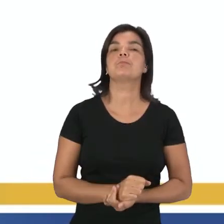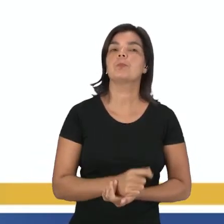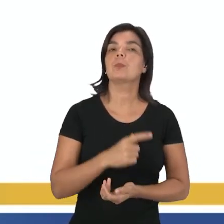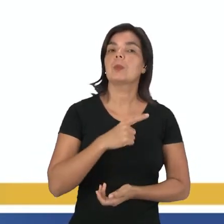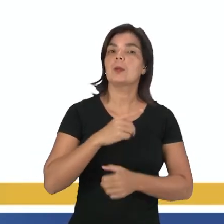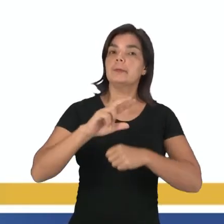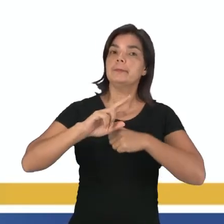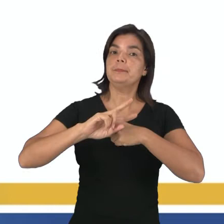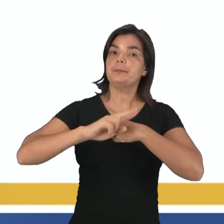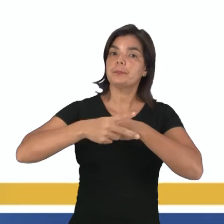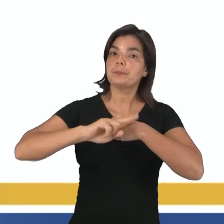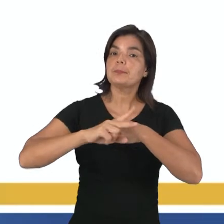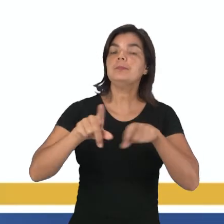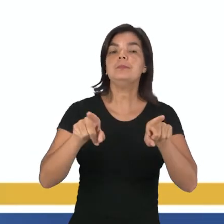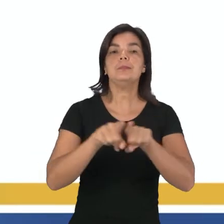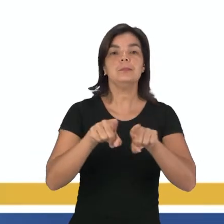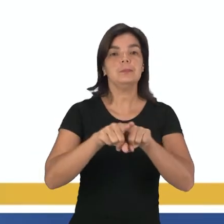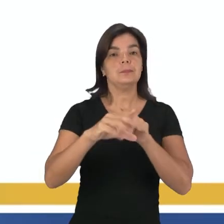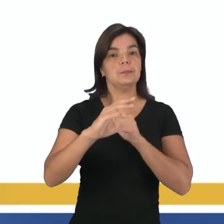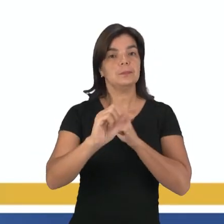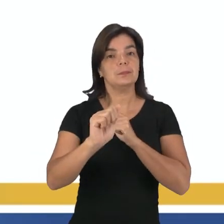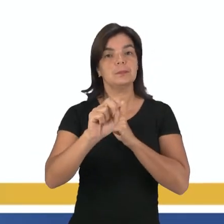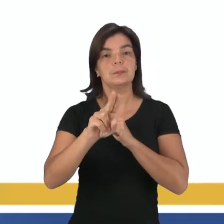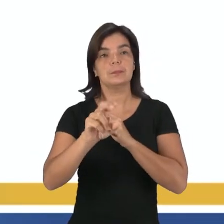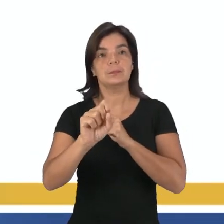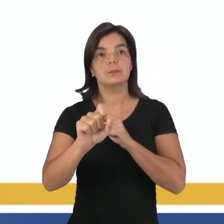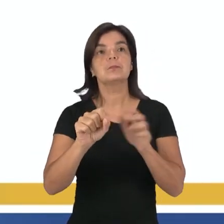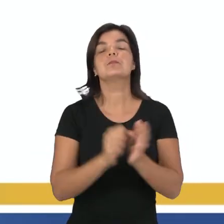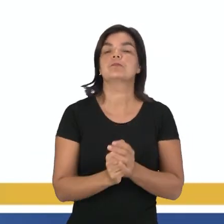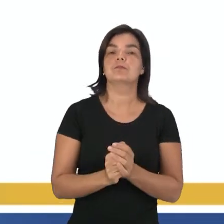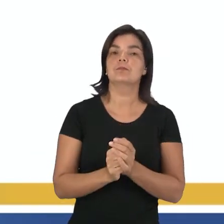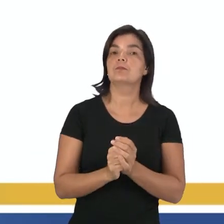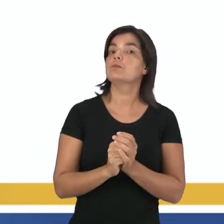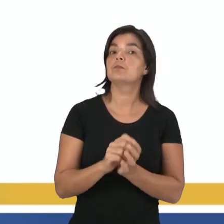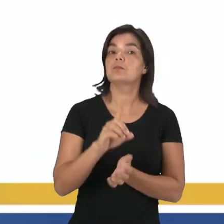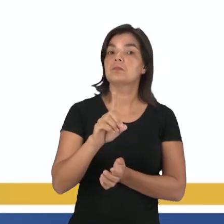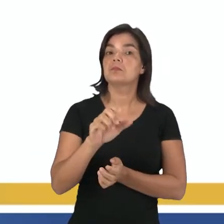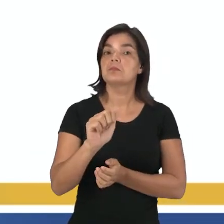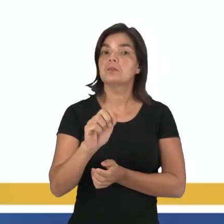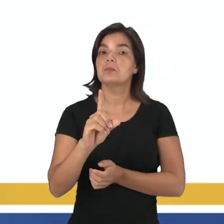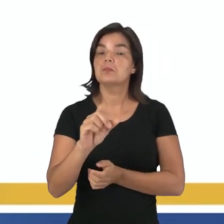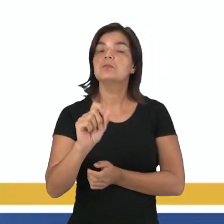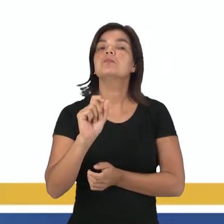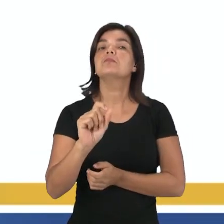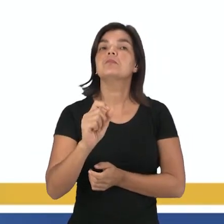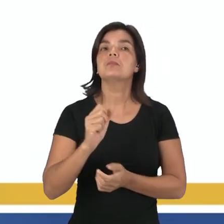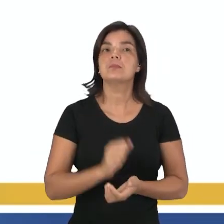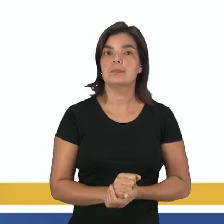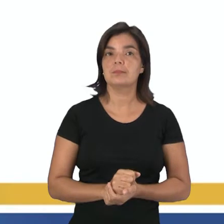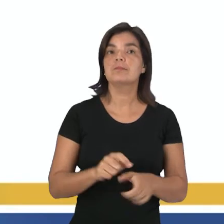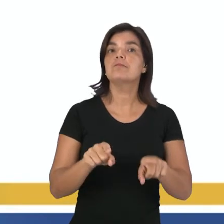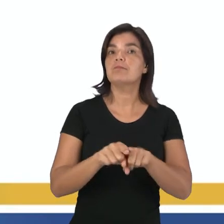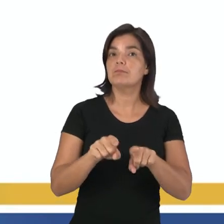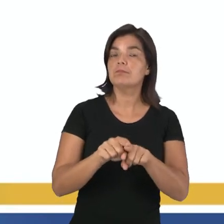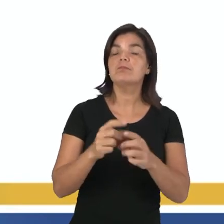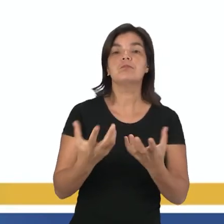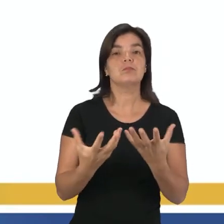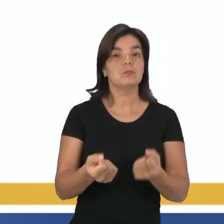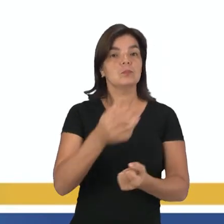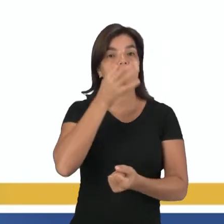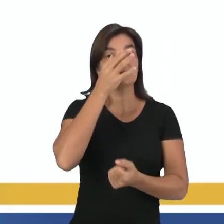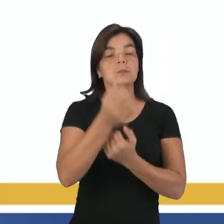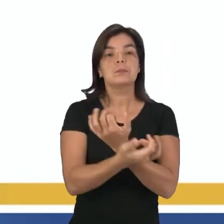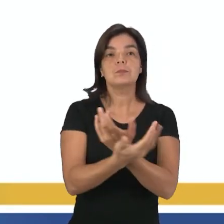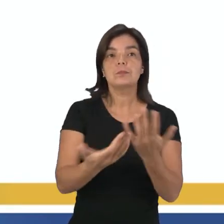de causa e consequência. Dado que houve um acidente, dado que o motor do avião sugou